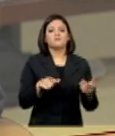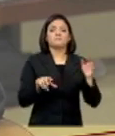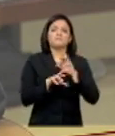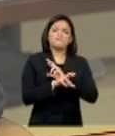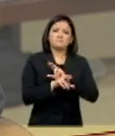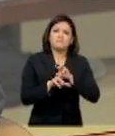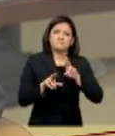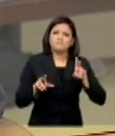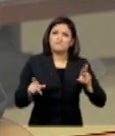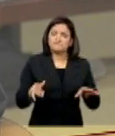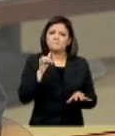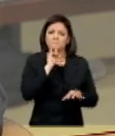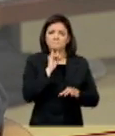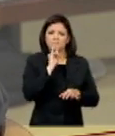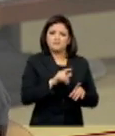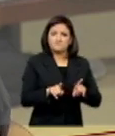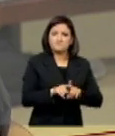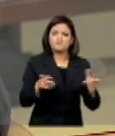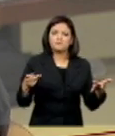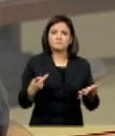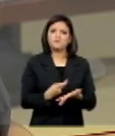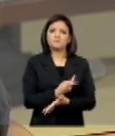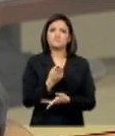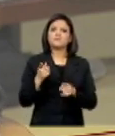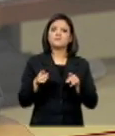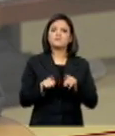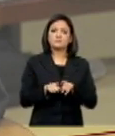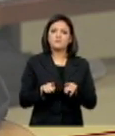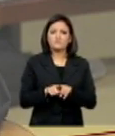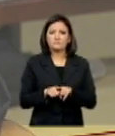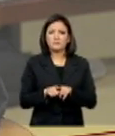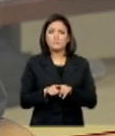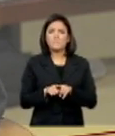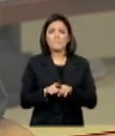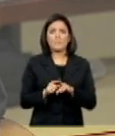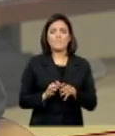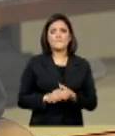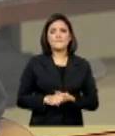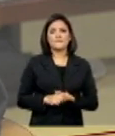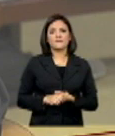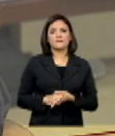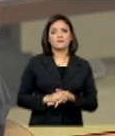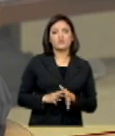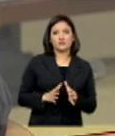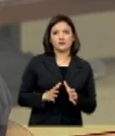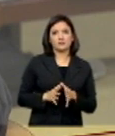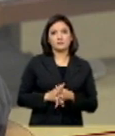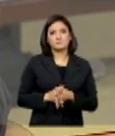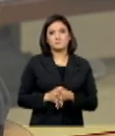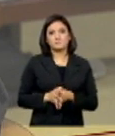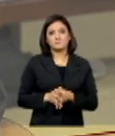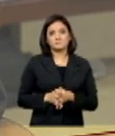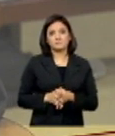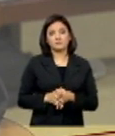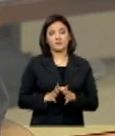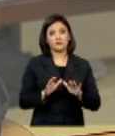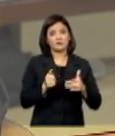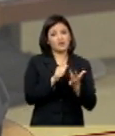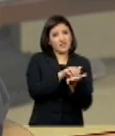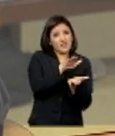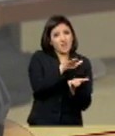que se situaram exatamente nessa zona inteira entre a atividade é de regulação